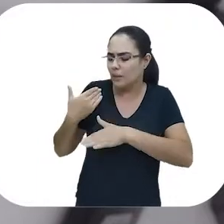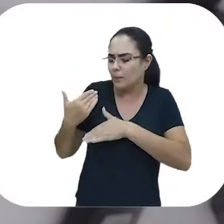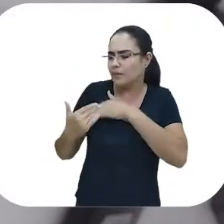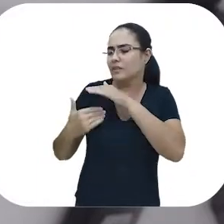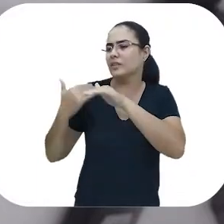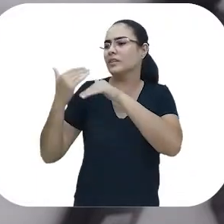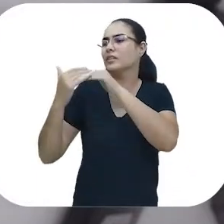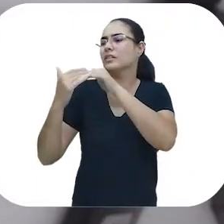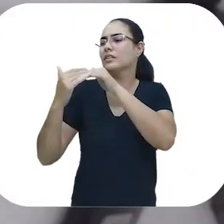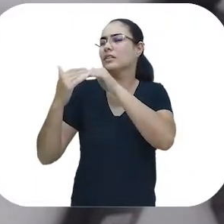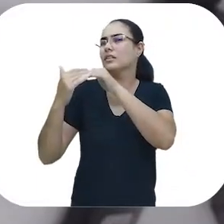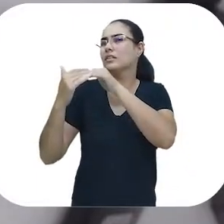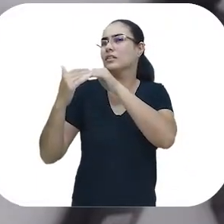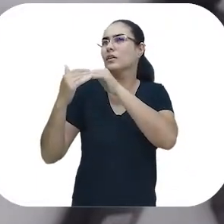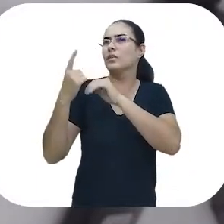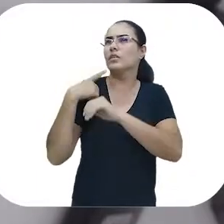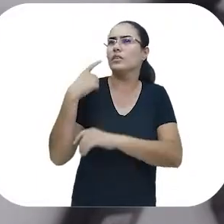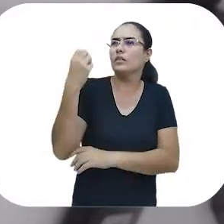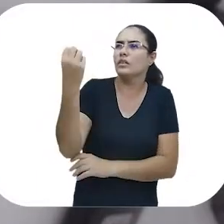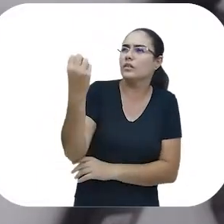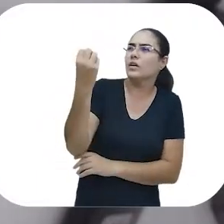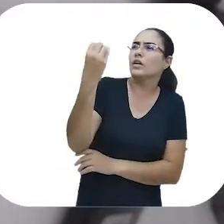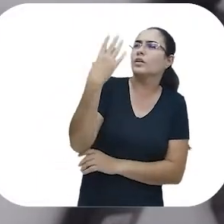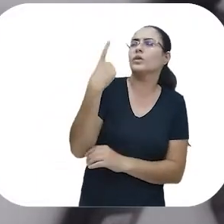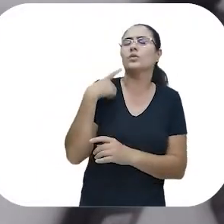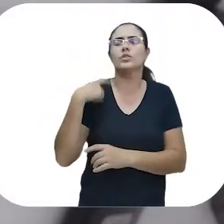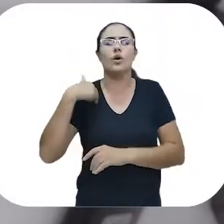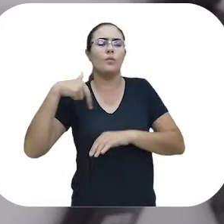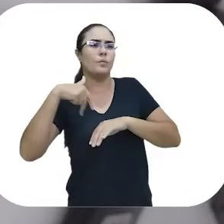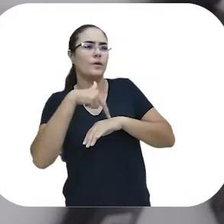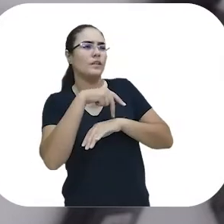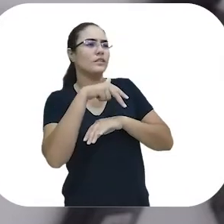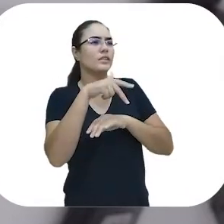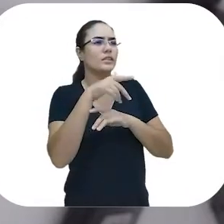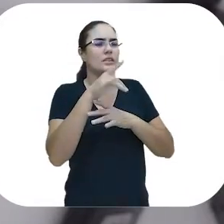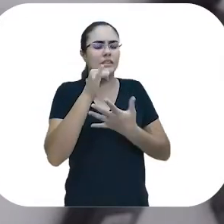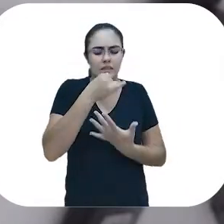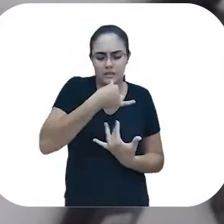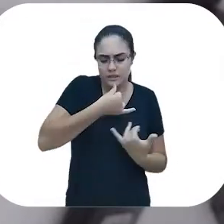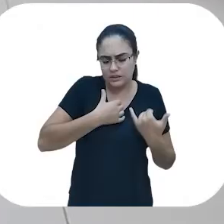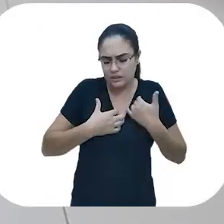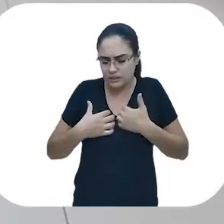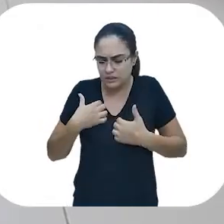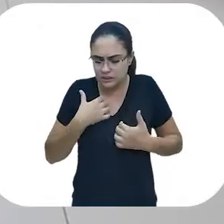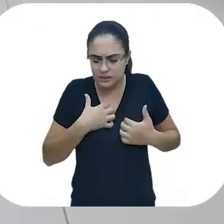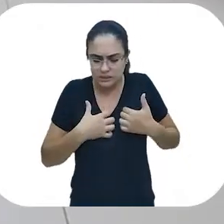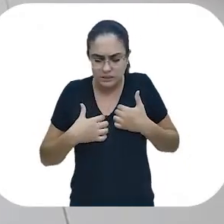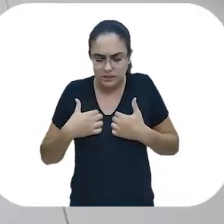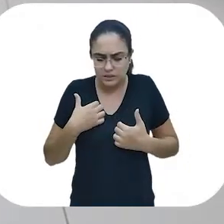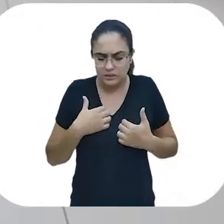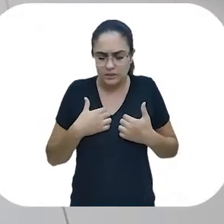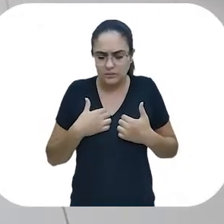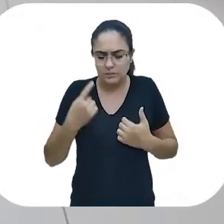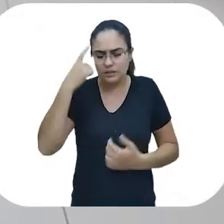Uma meia luz, uma meia volta na tristeza inteira que se imita bem em frente ao espelho do